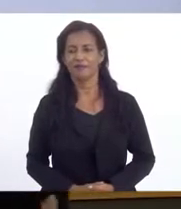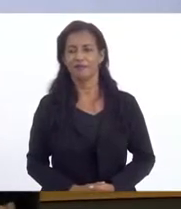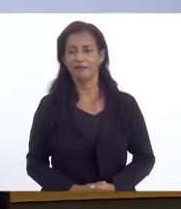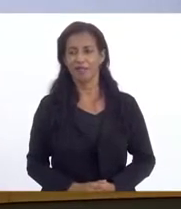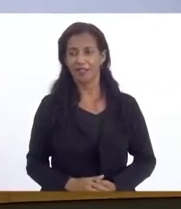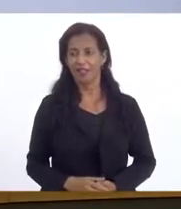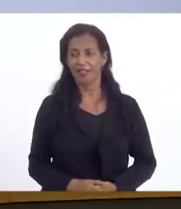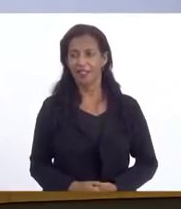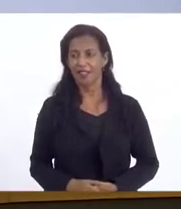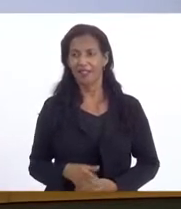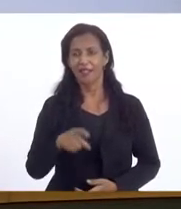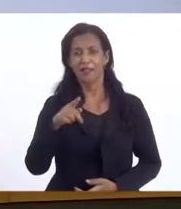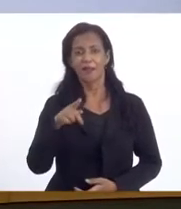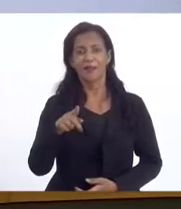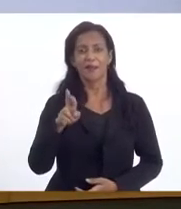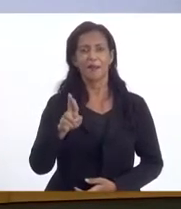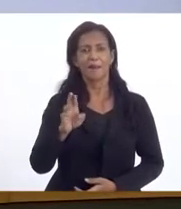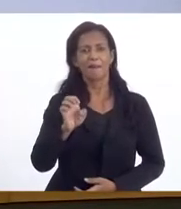Prefeita de